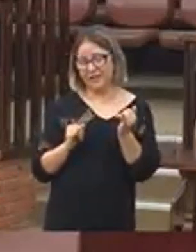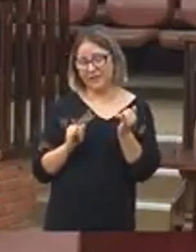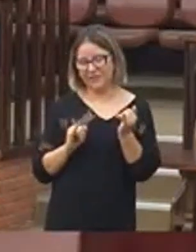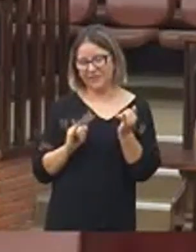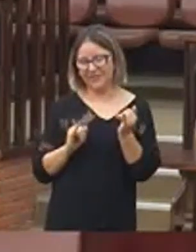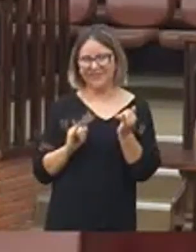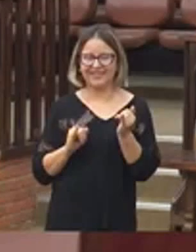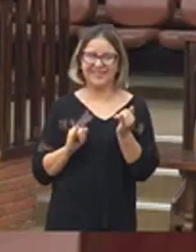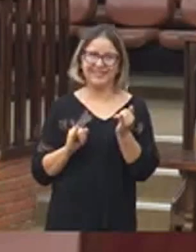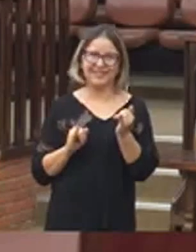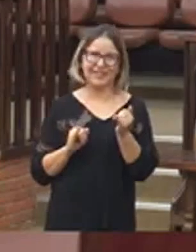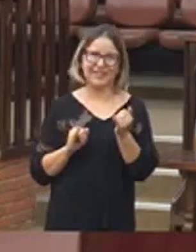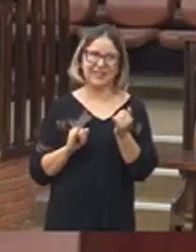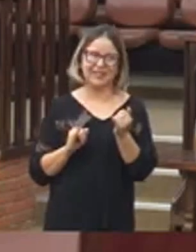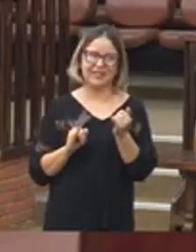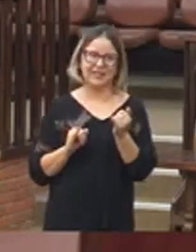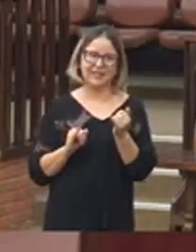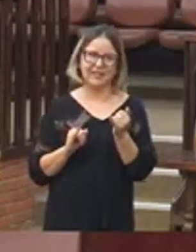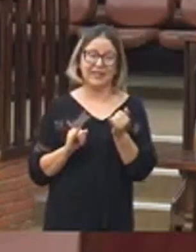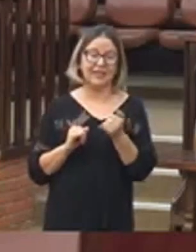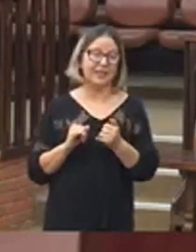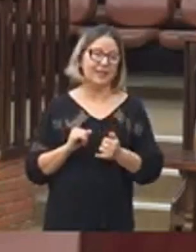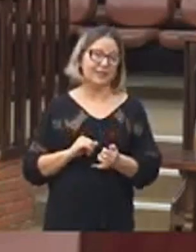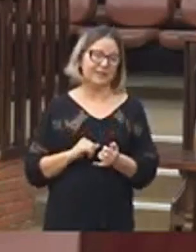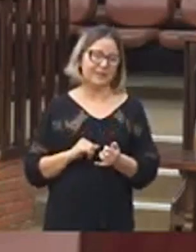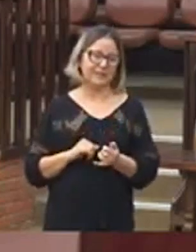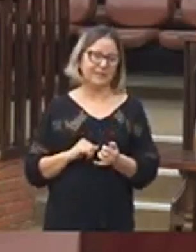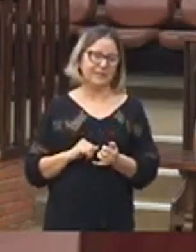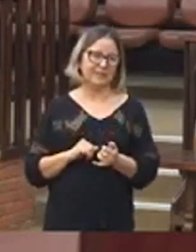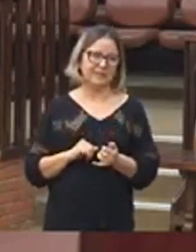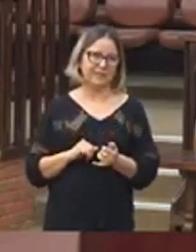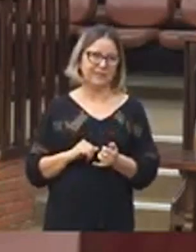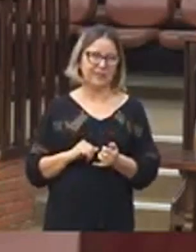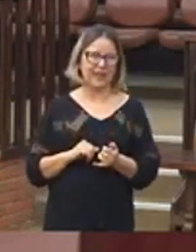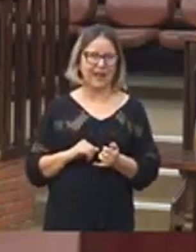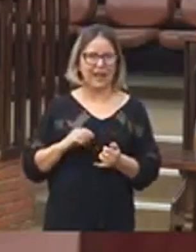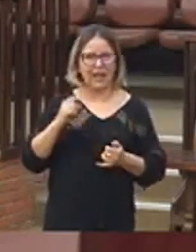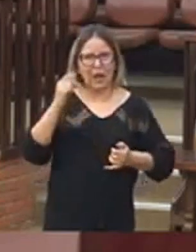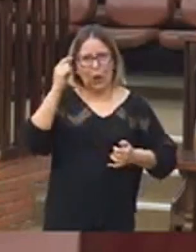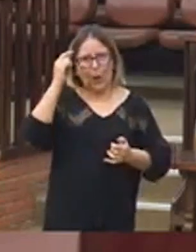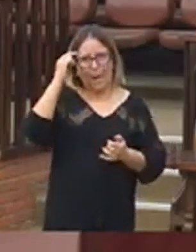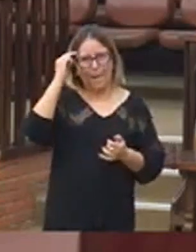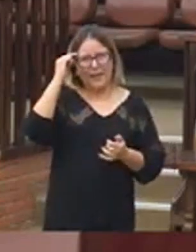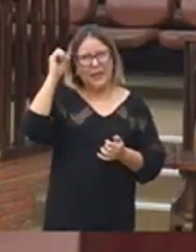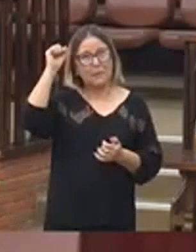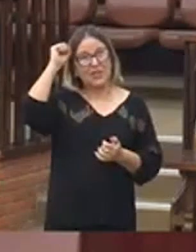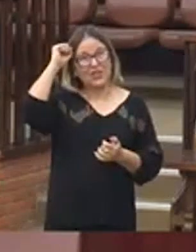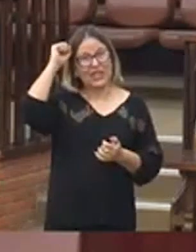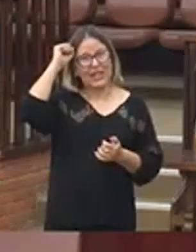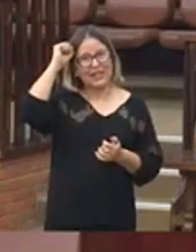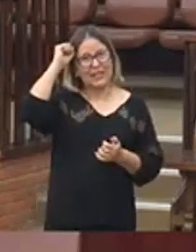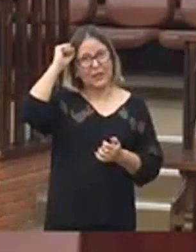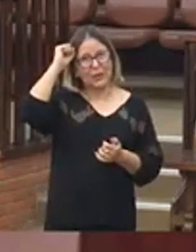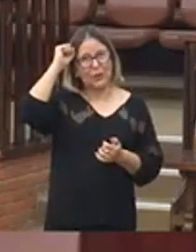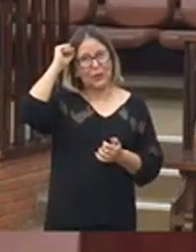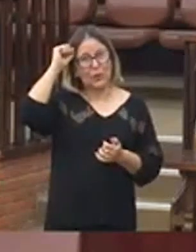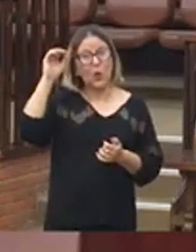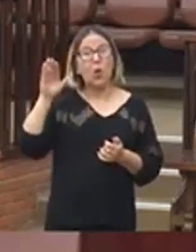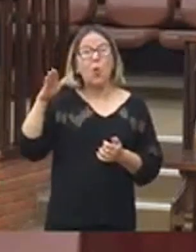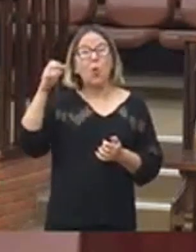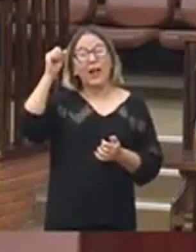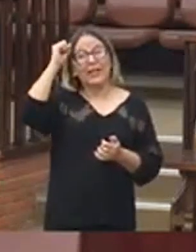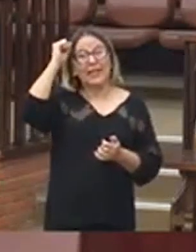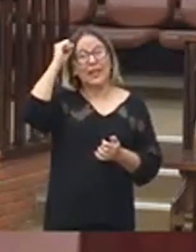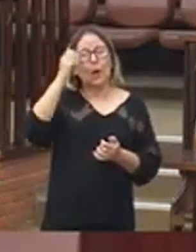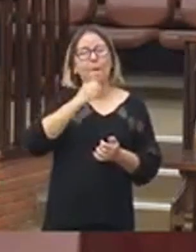aqui é muito parecido com aquele pensamento de Adão quando ele cometeu o pecado, que